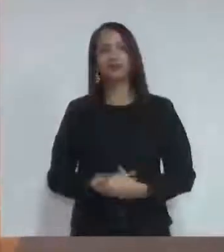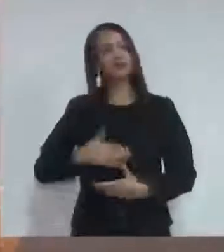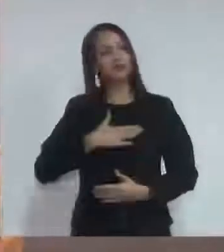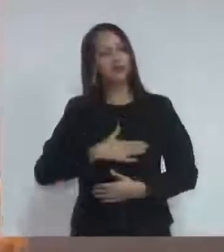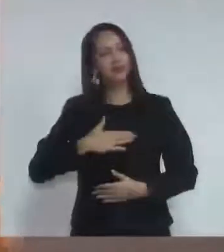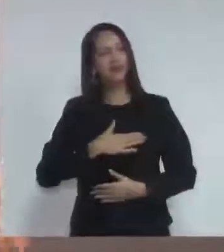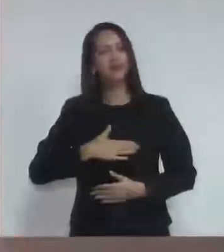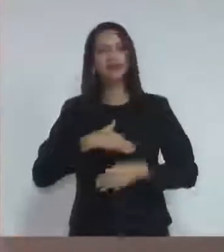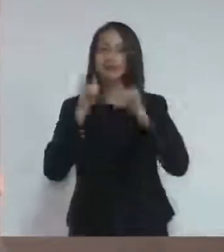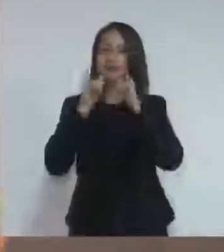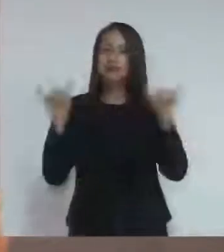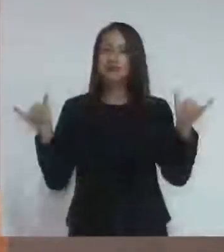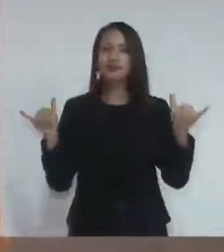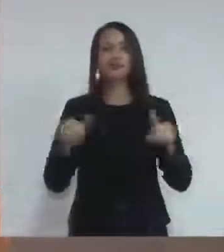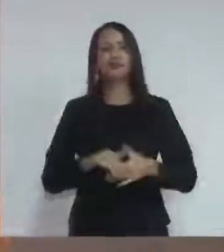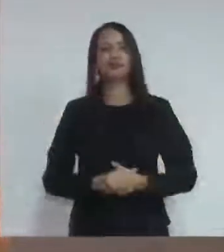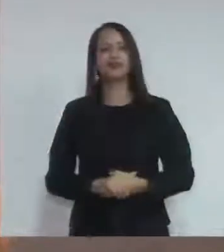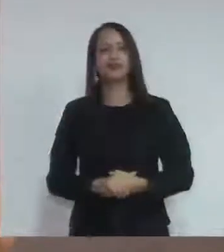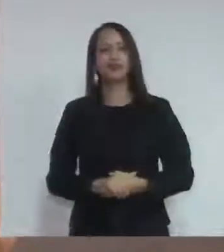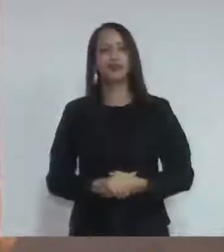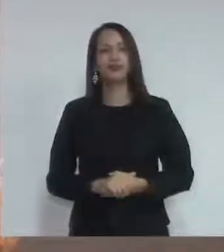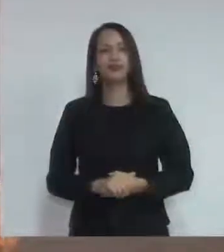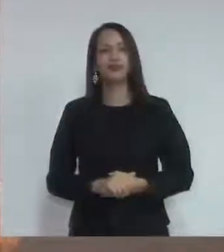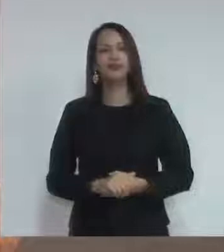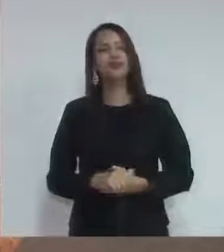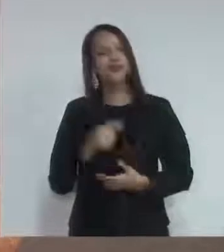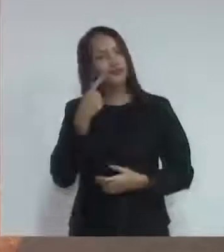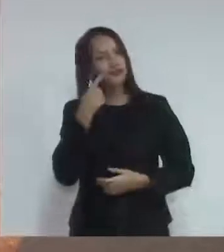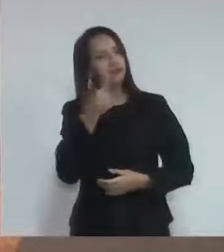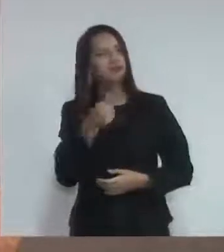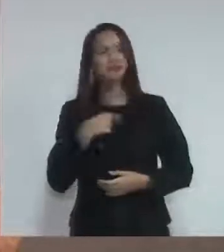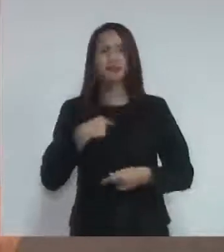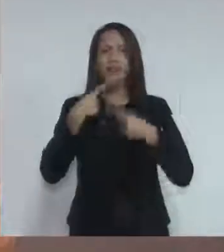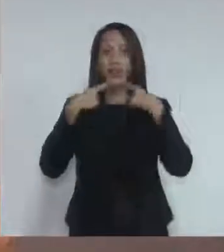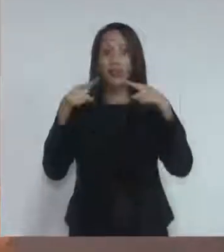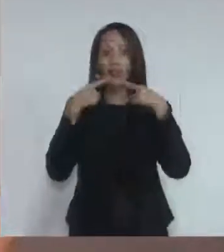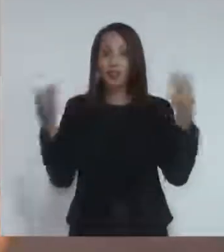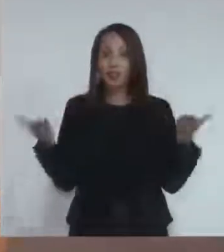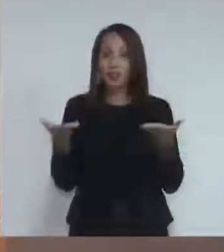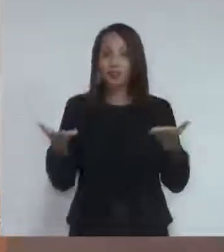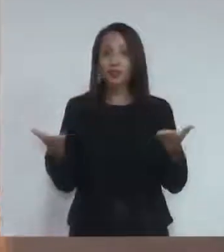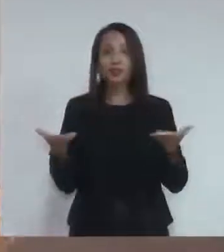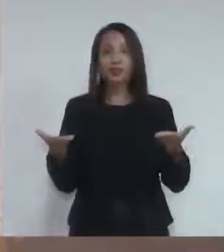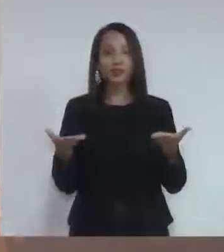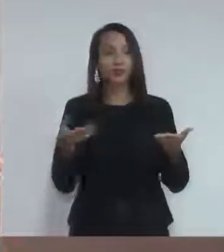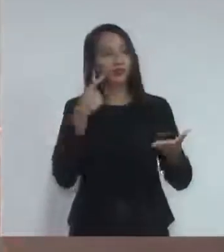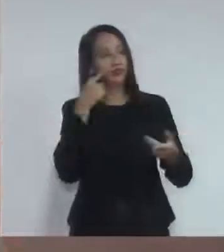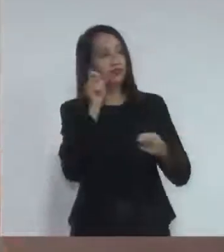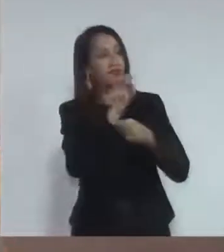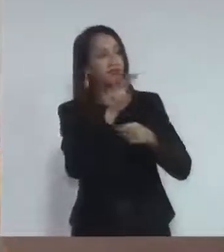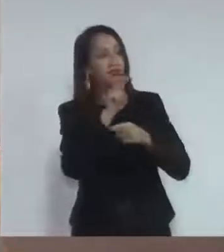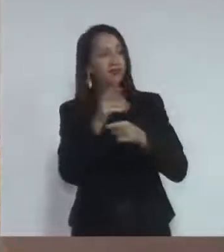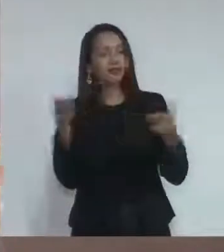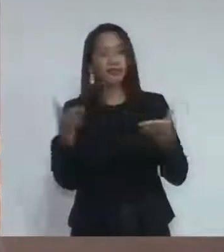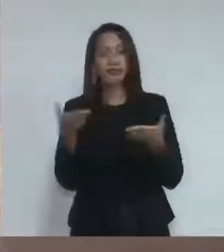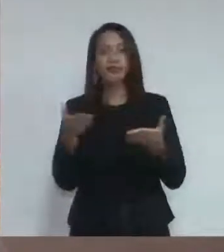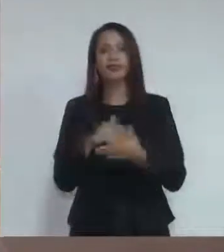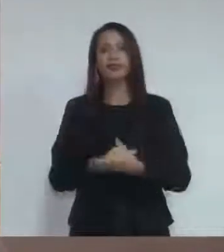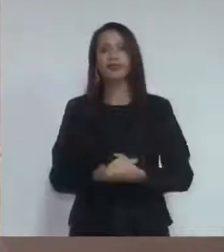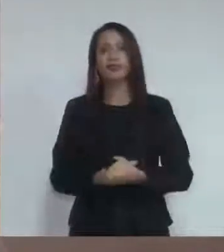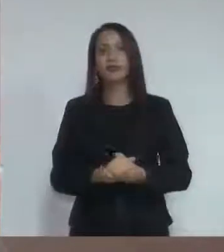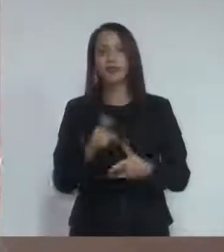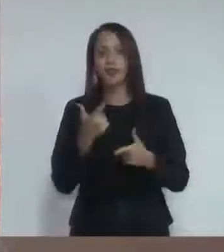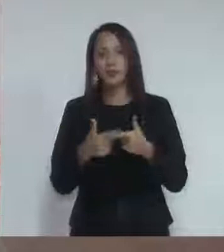minha fala falando um pouquinho do que a gente viu algumas manifestações no dia de hoje, não é, desse problema, que